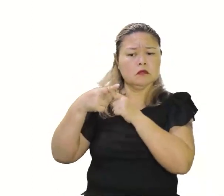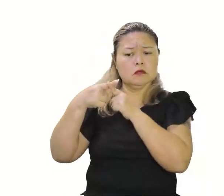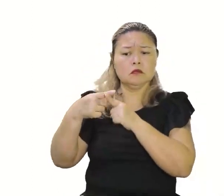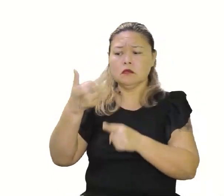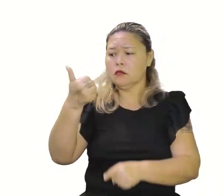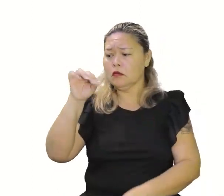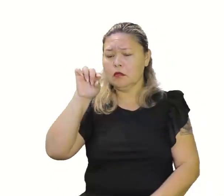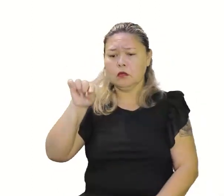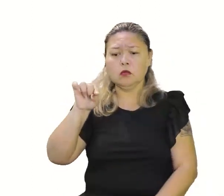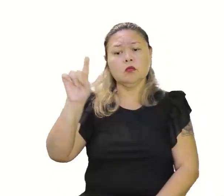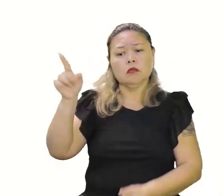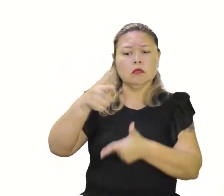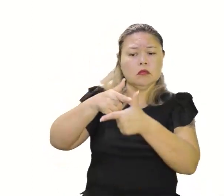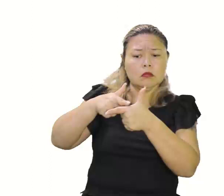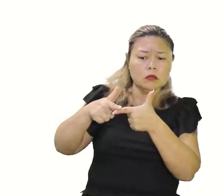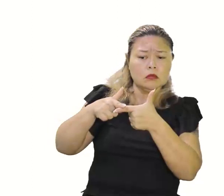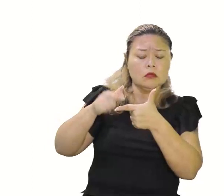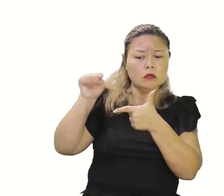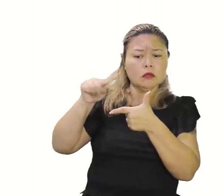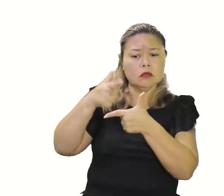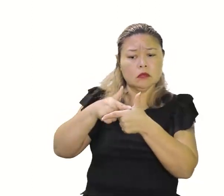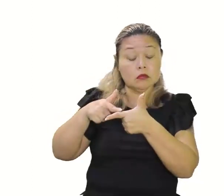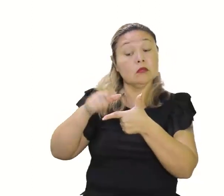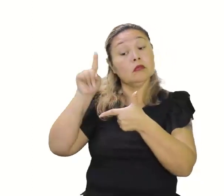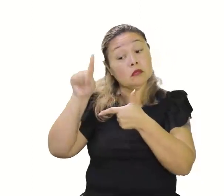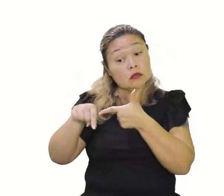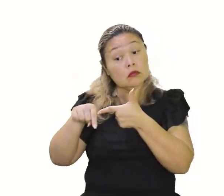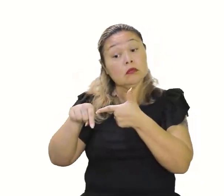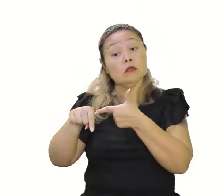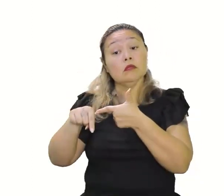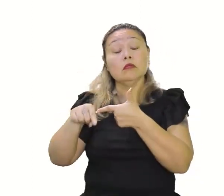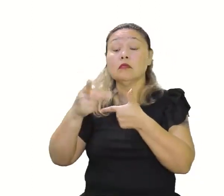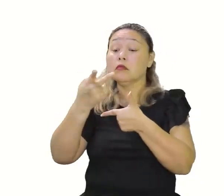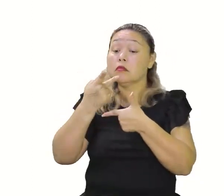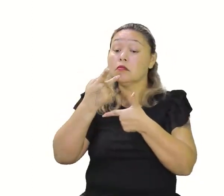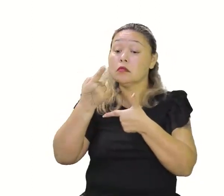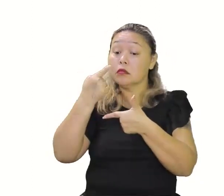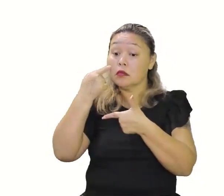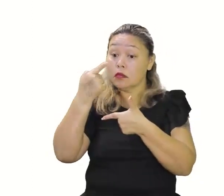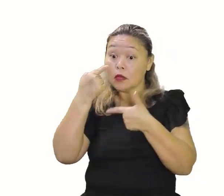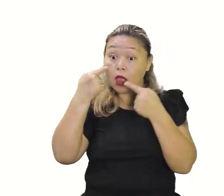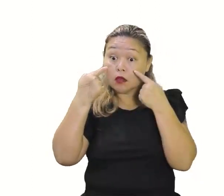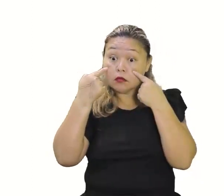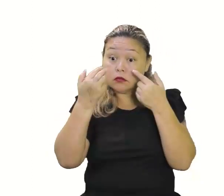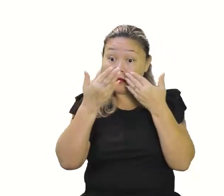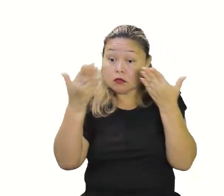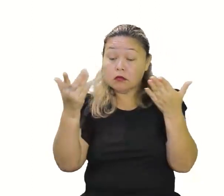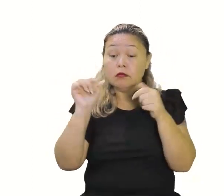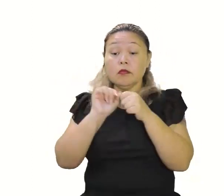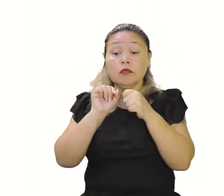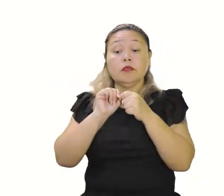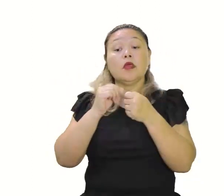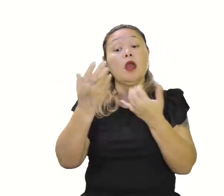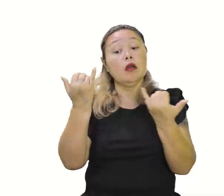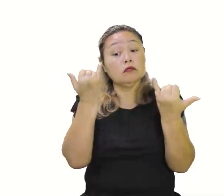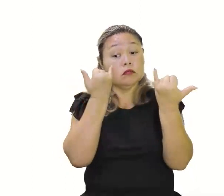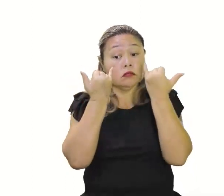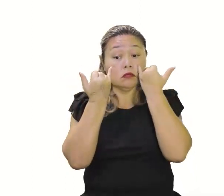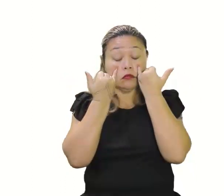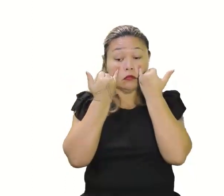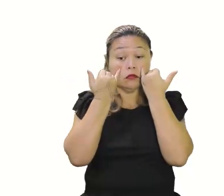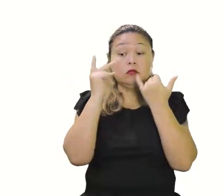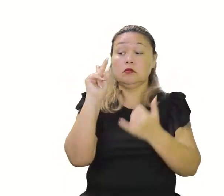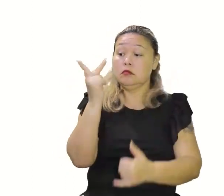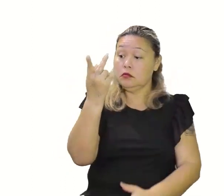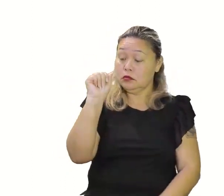mil, nessa dividiu por 10 mil. É justamente esse ponto que você tem que observar. Se ele me der a informação em